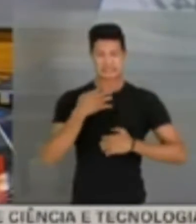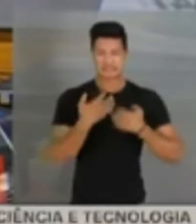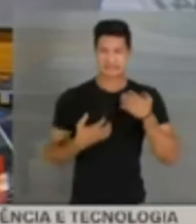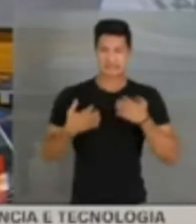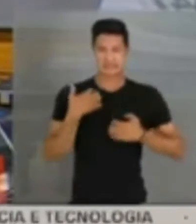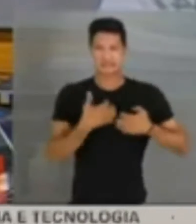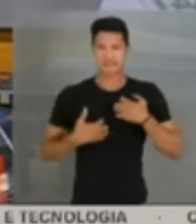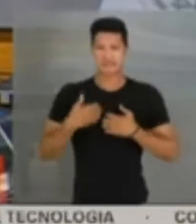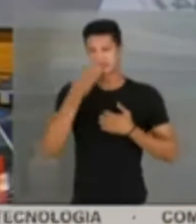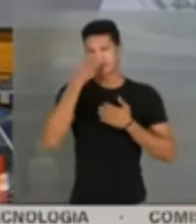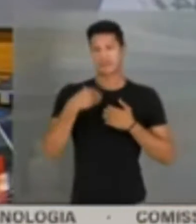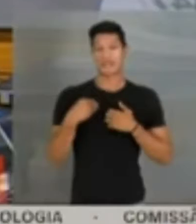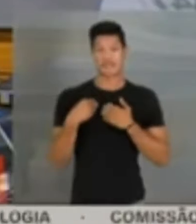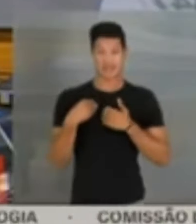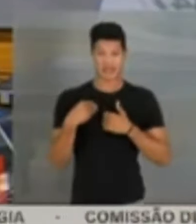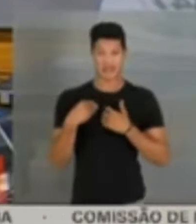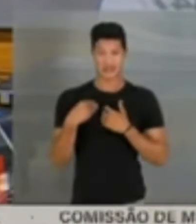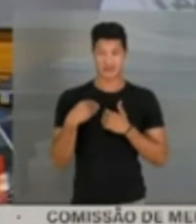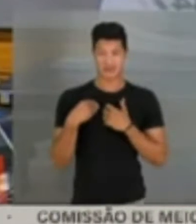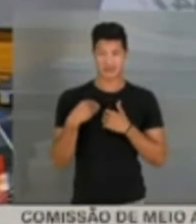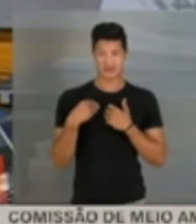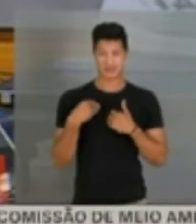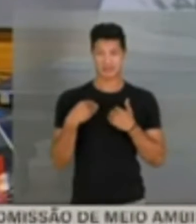ultrajadas, ignoradas.